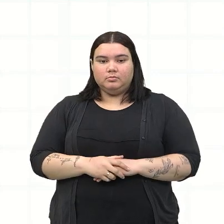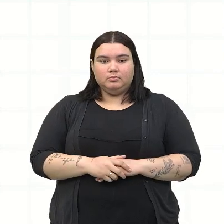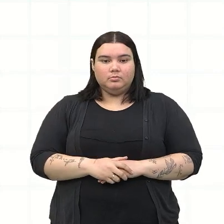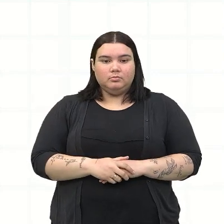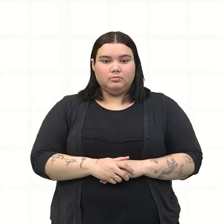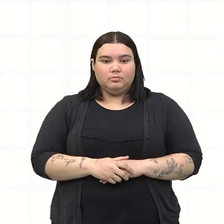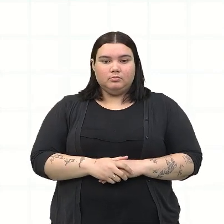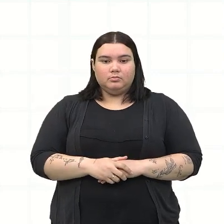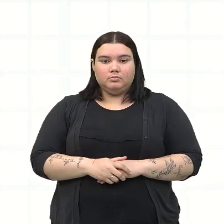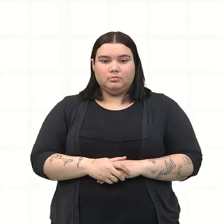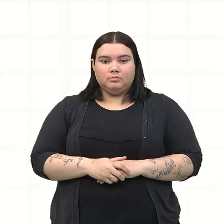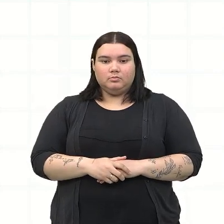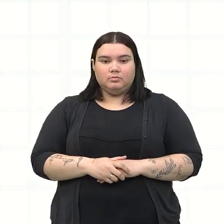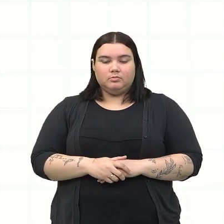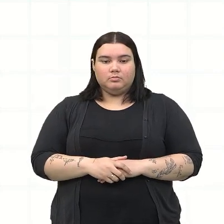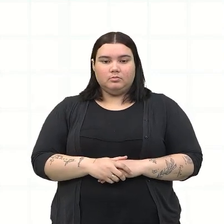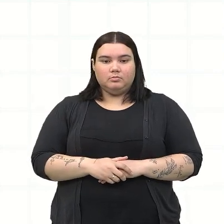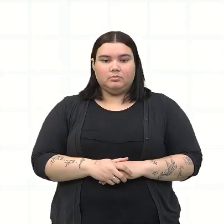Rain.